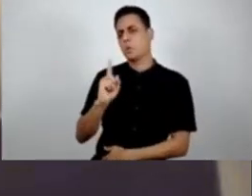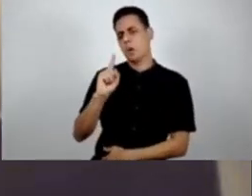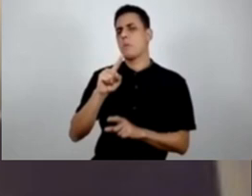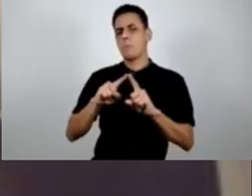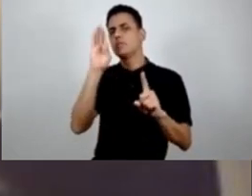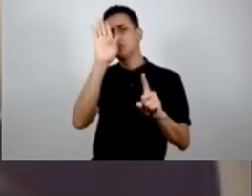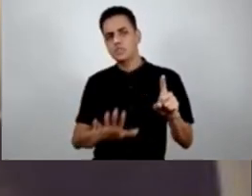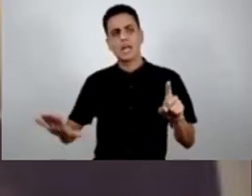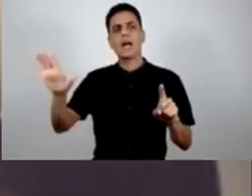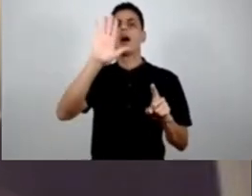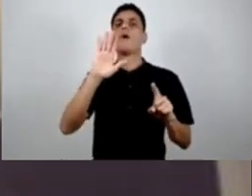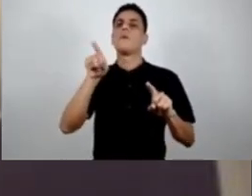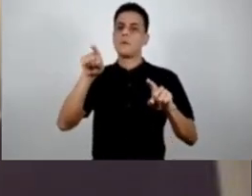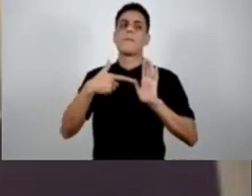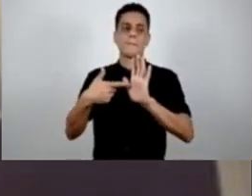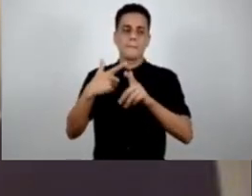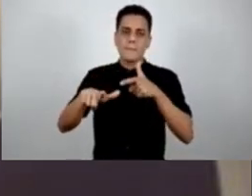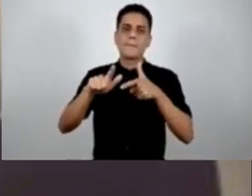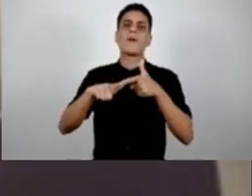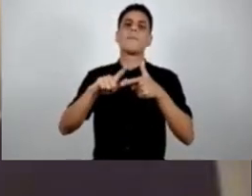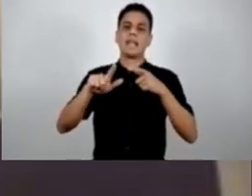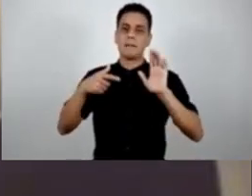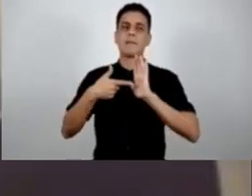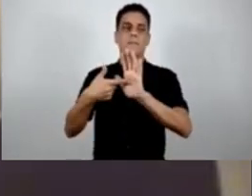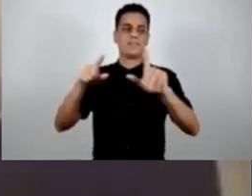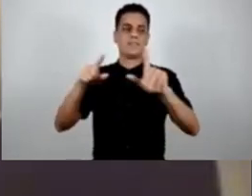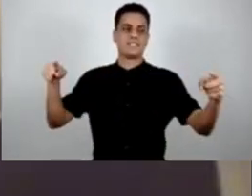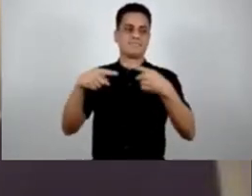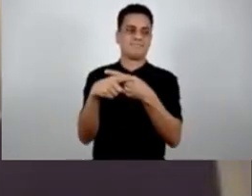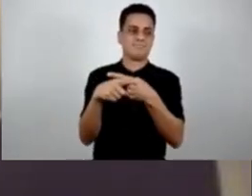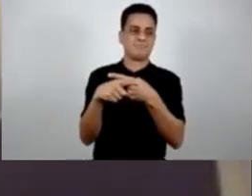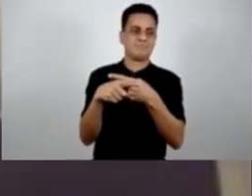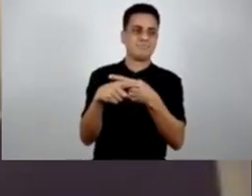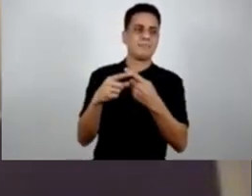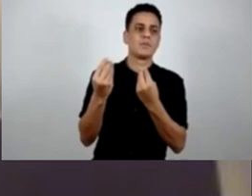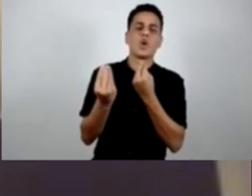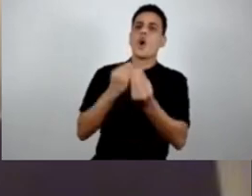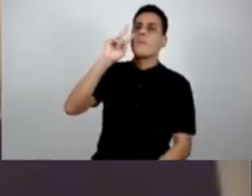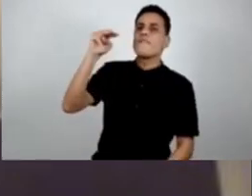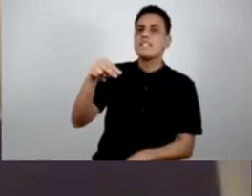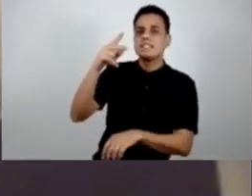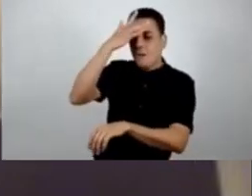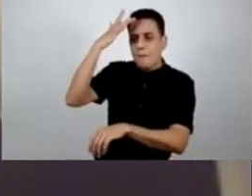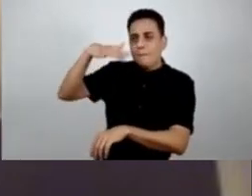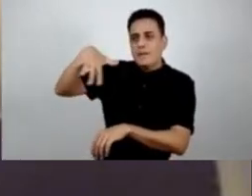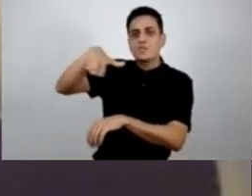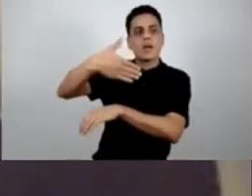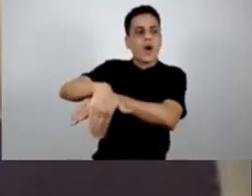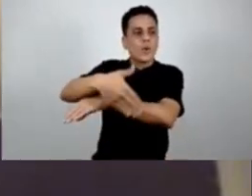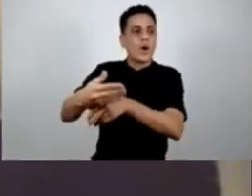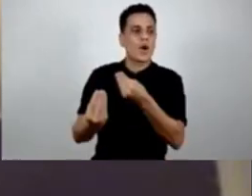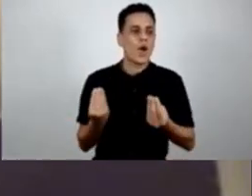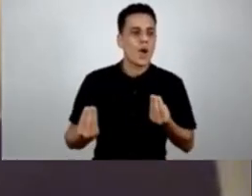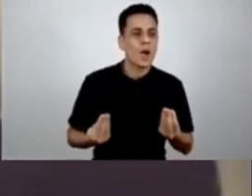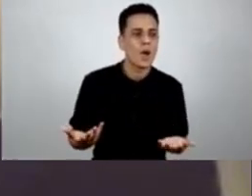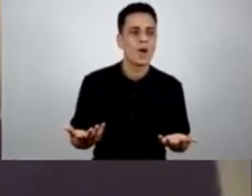protesto é um problema pela imagem do país. Mas a imagem das pessoas na rua, normalmente que não são um problema, que é